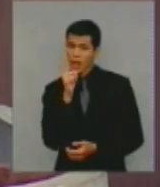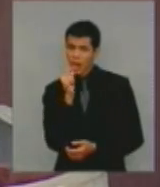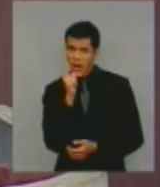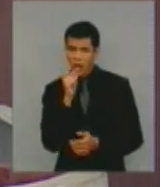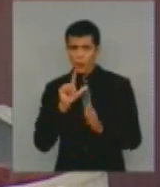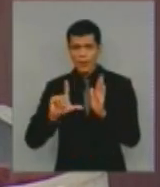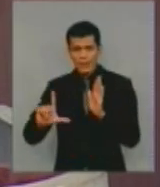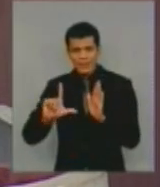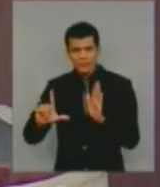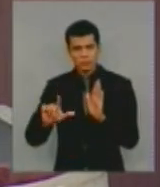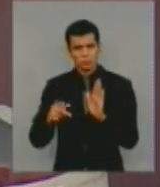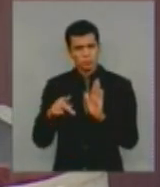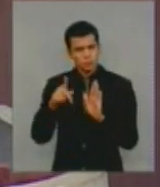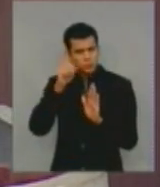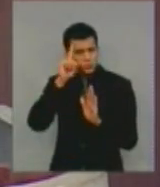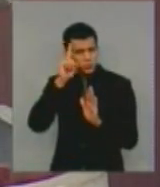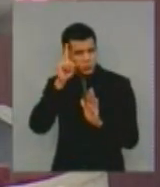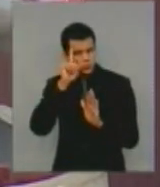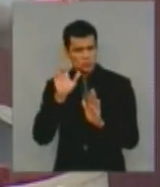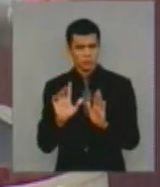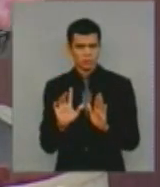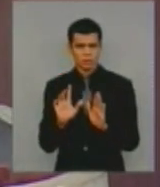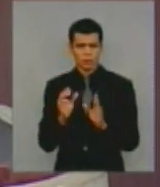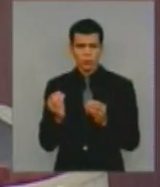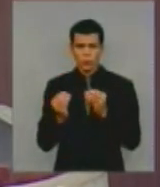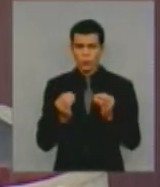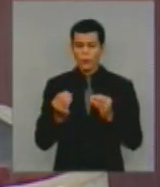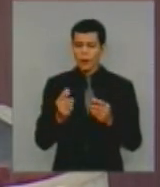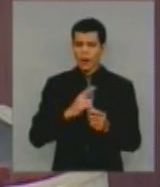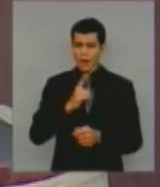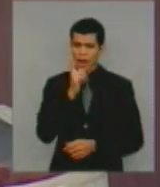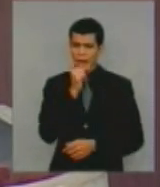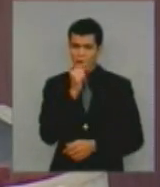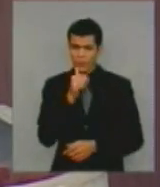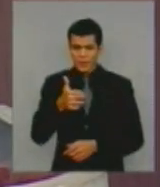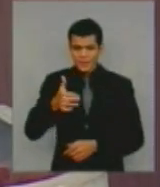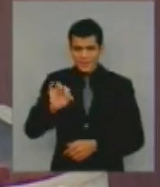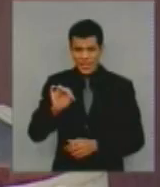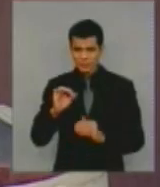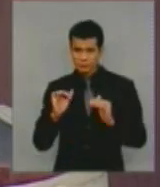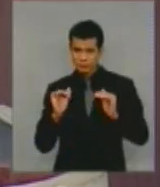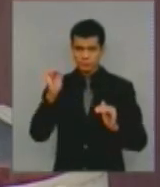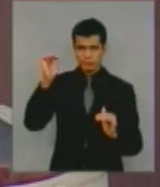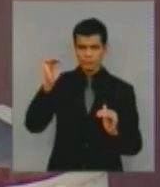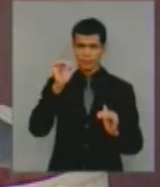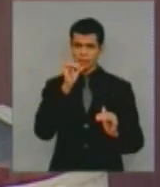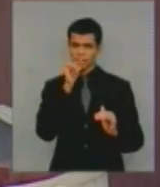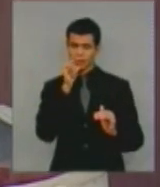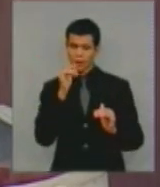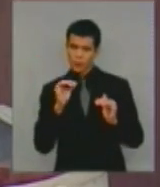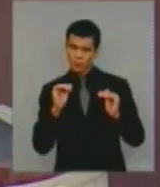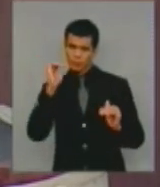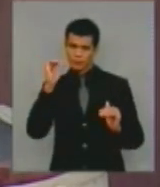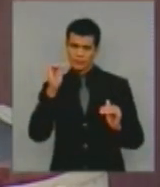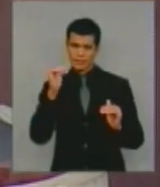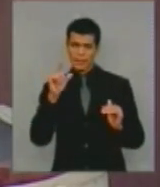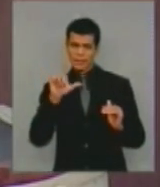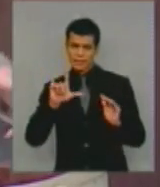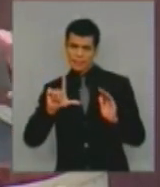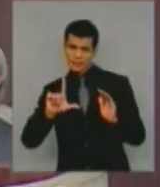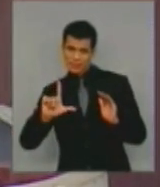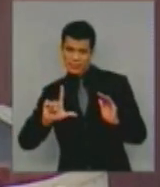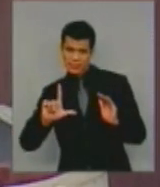o cearense consome apenas 10 litros por dia acima do básico determinado pela